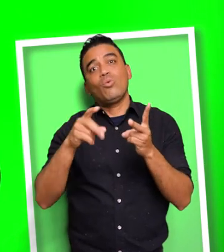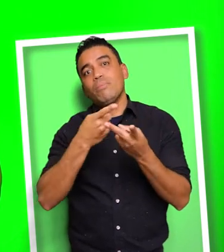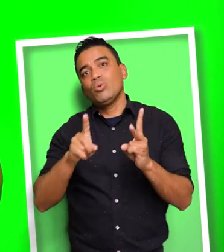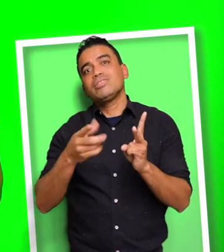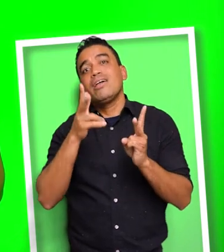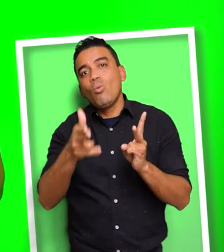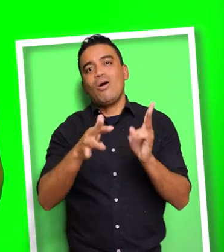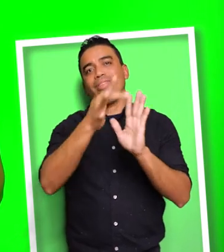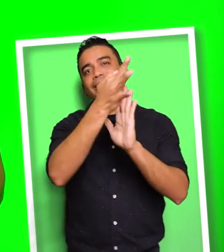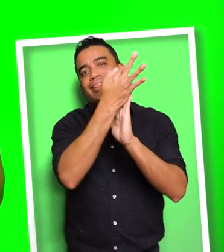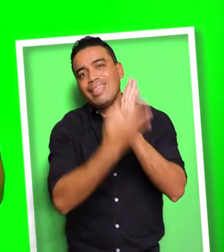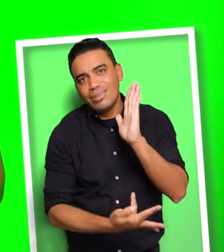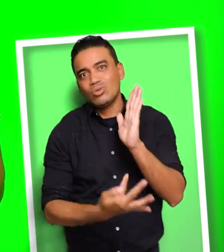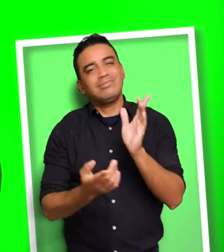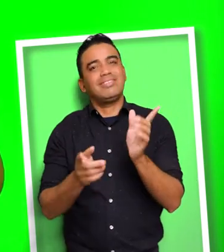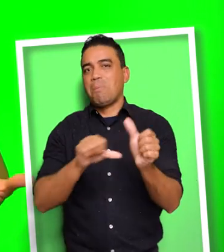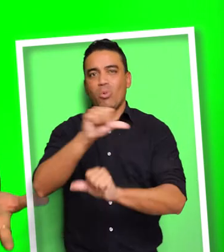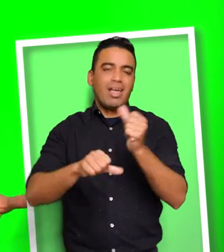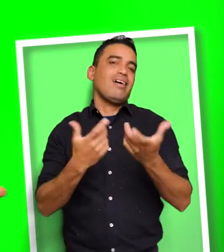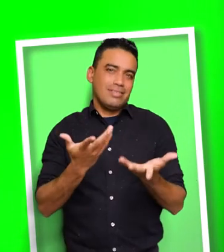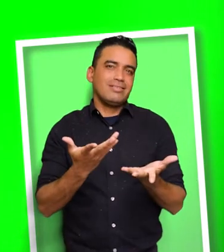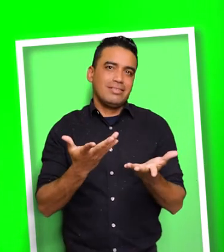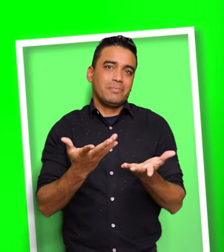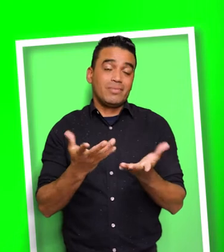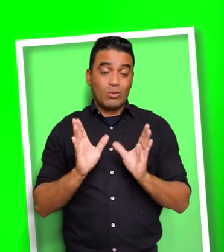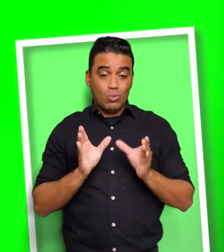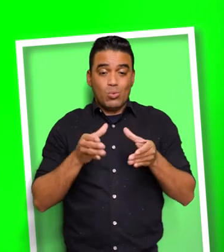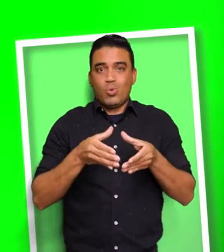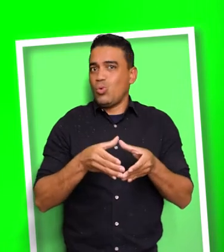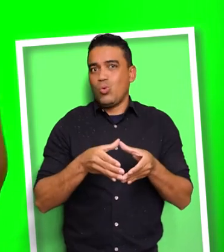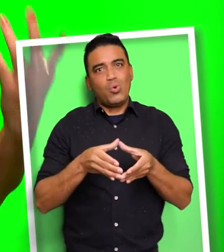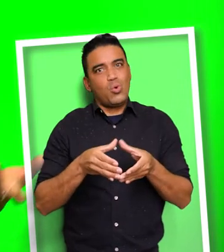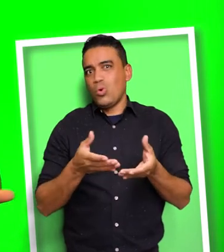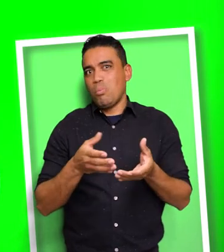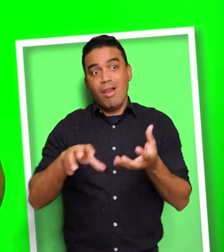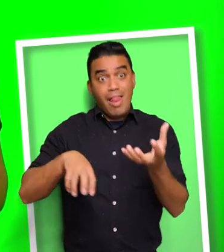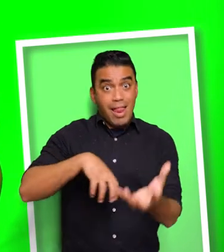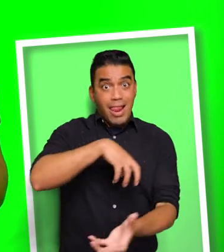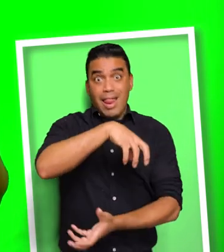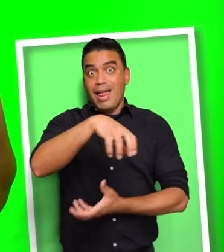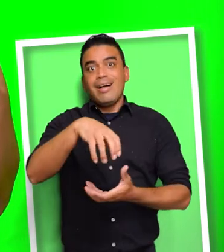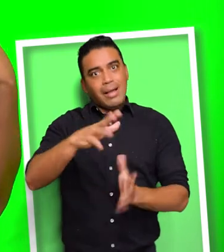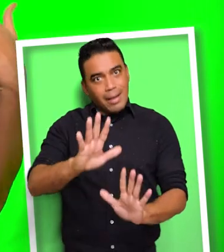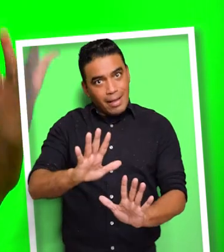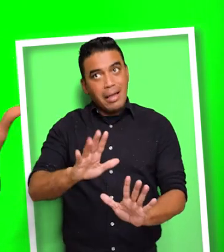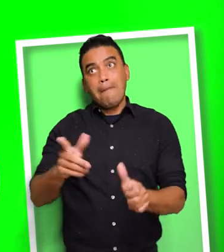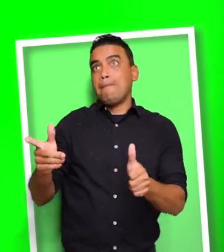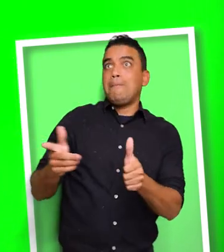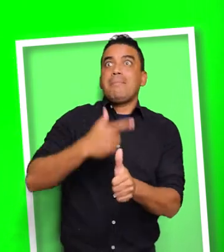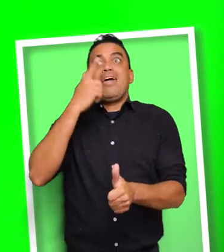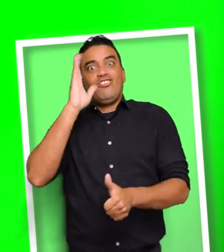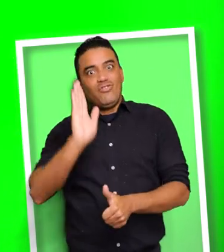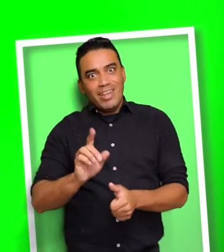a gente busca subverter. Não é uma coisa, tá, gente, que o meu grupo faz isso de maneira super revolucionária. Ah, vocês são os